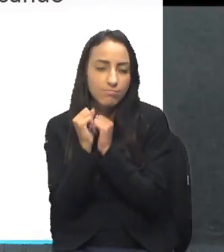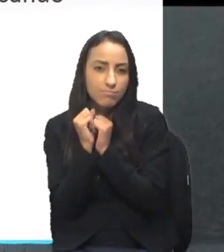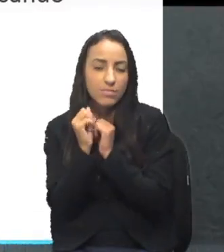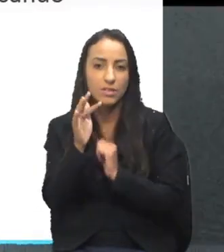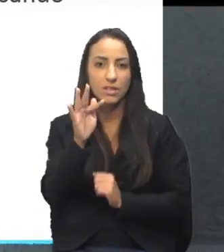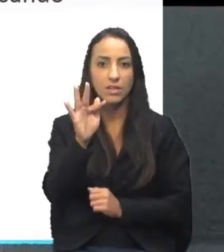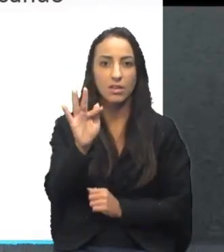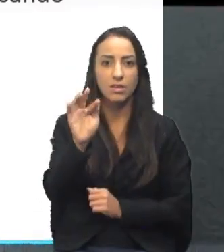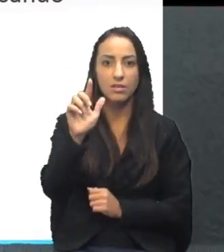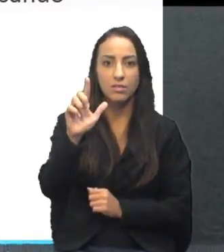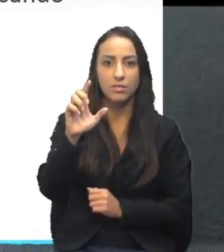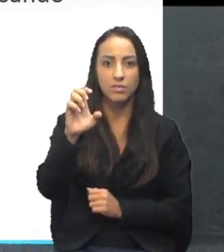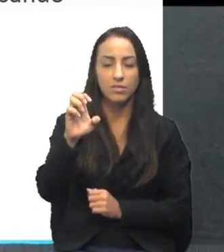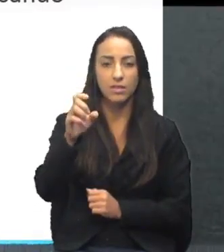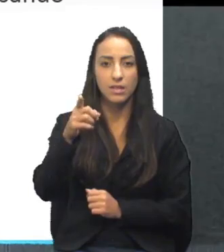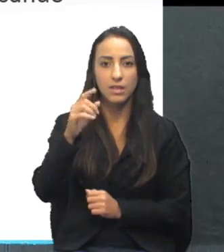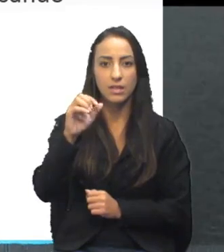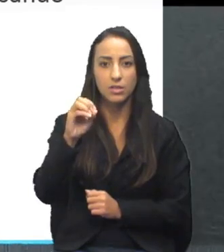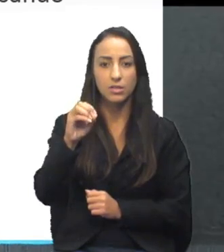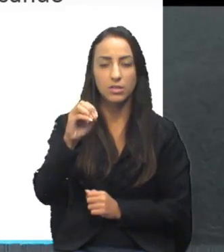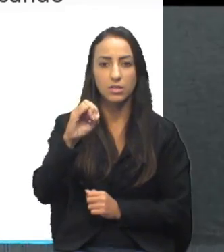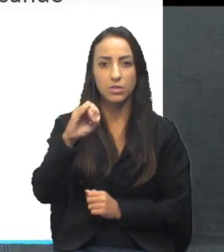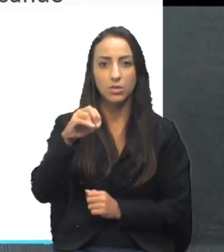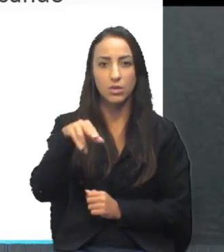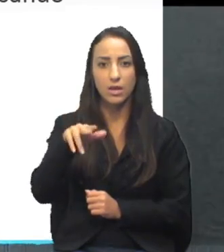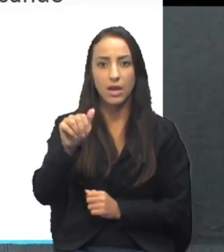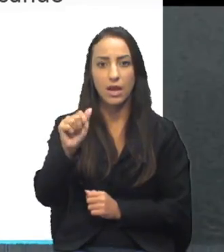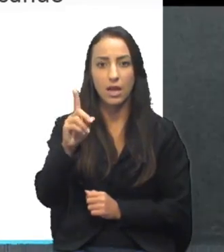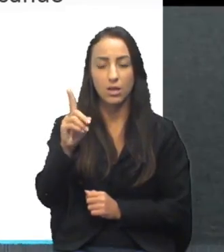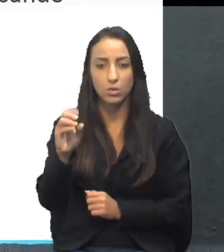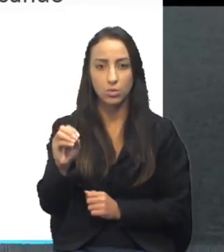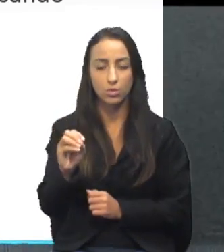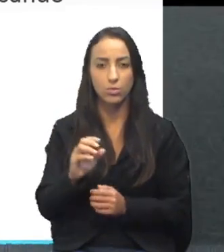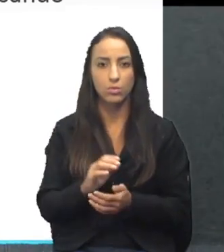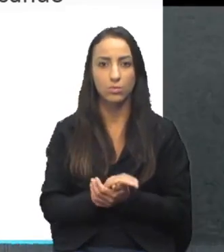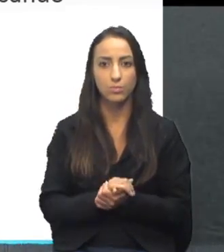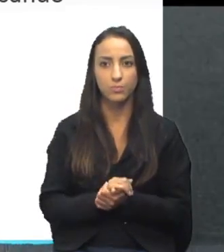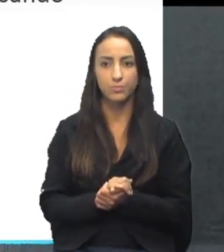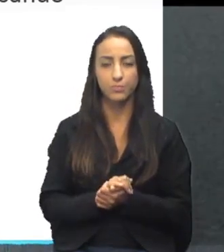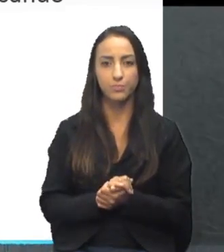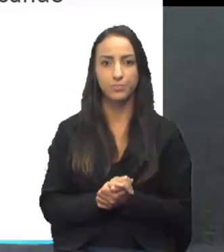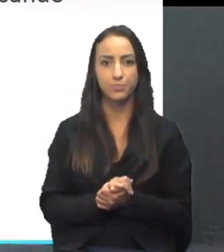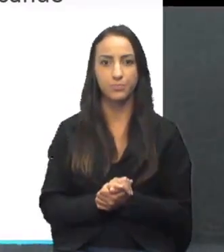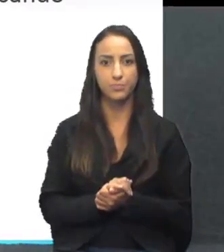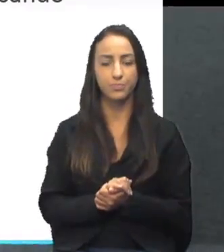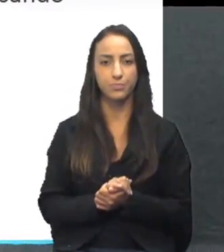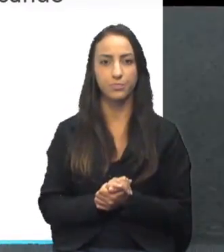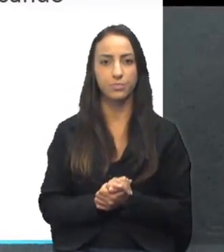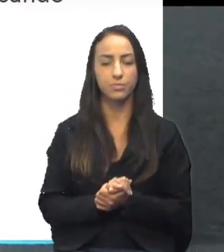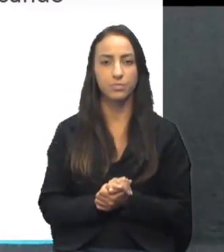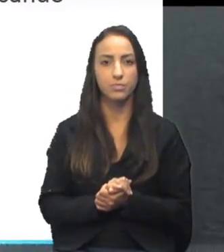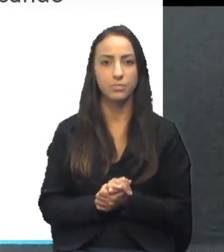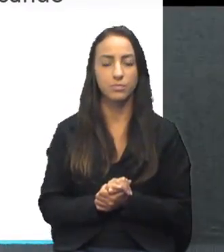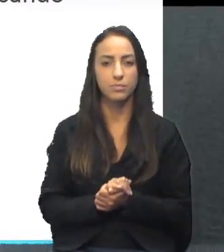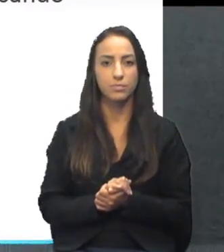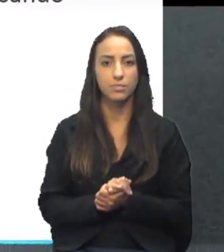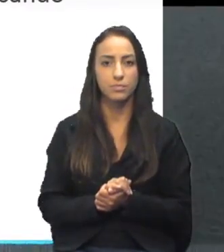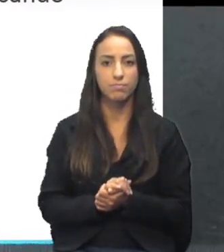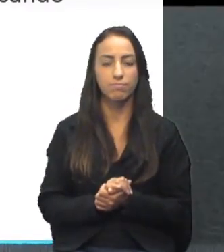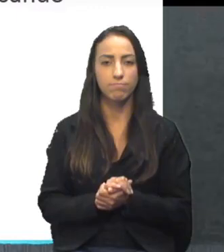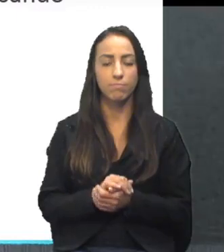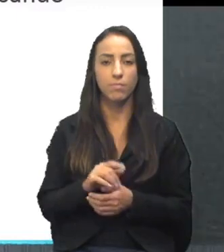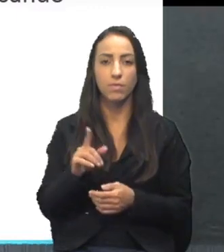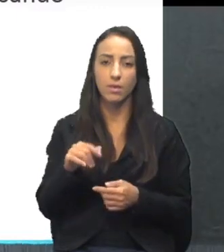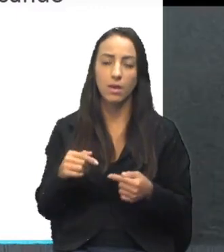né? A parte da frente do paciente fica totalmente encolhida. É uma das